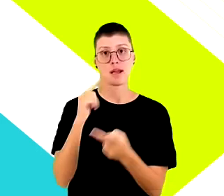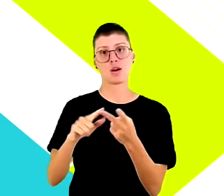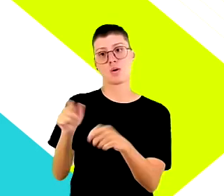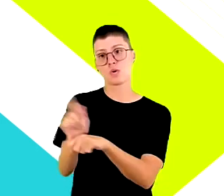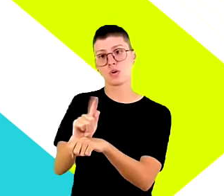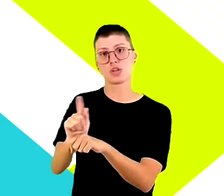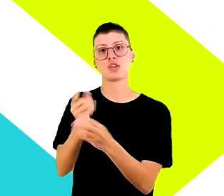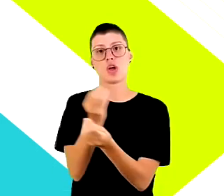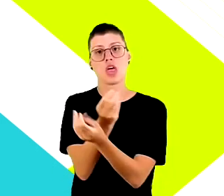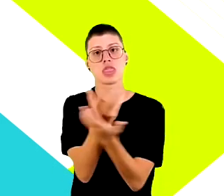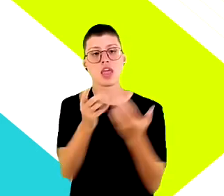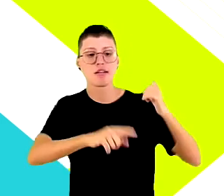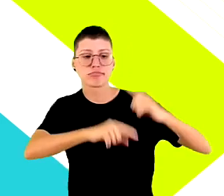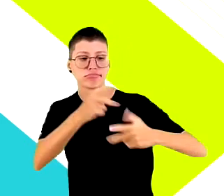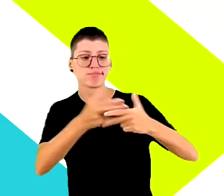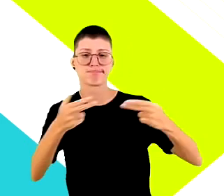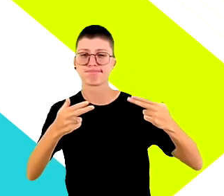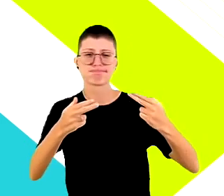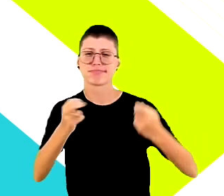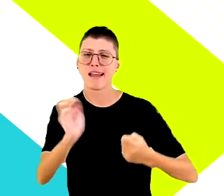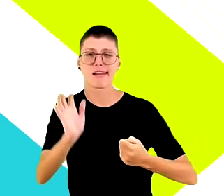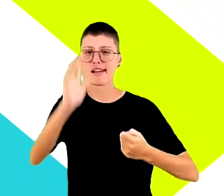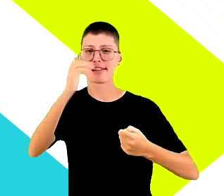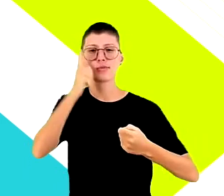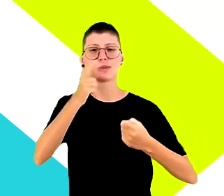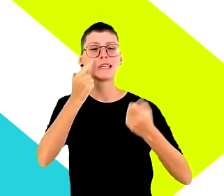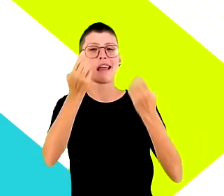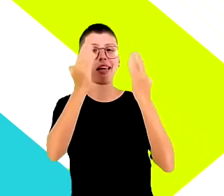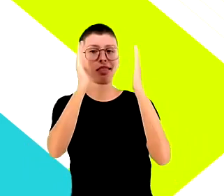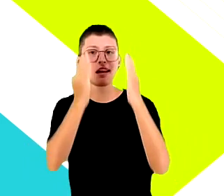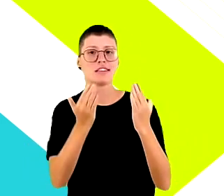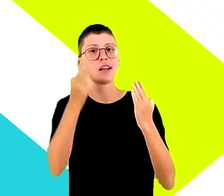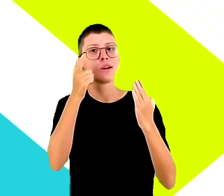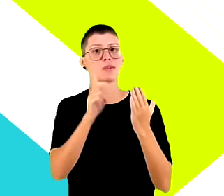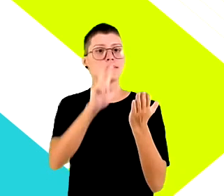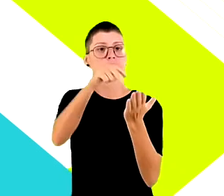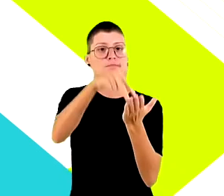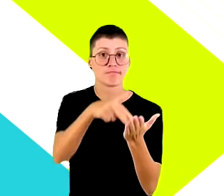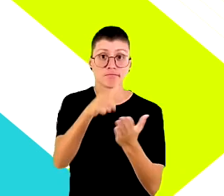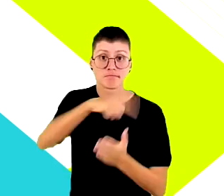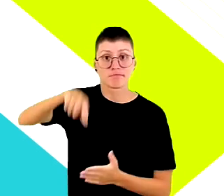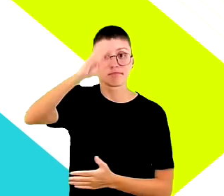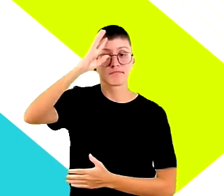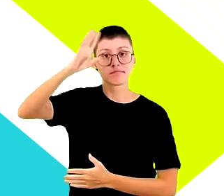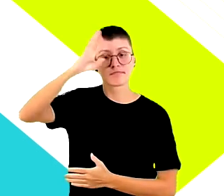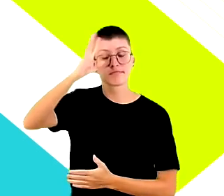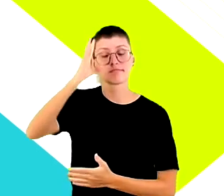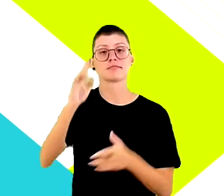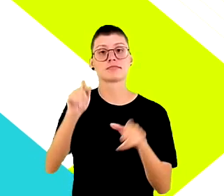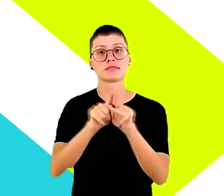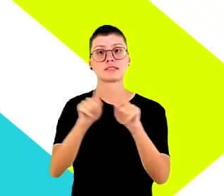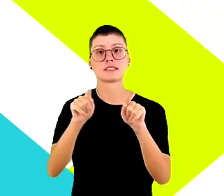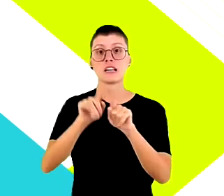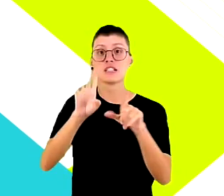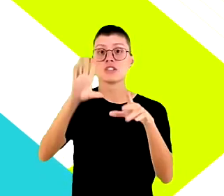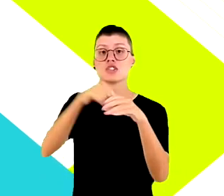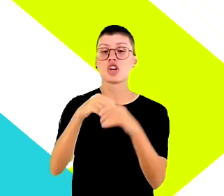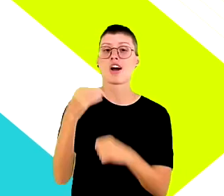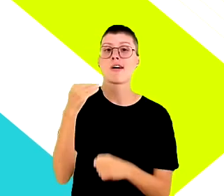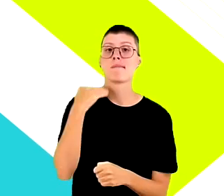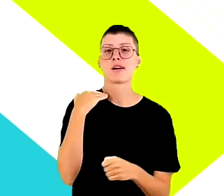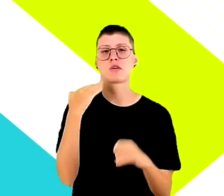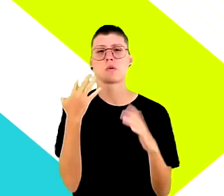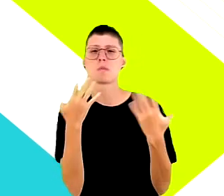produtor, é muito caro para ele analisar e chegar naquele produtor. Para vocês terem uma ideia, hoje, só entre os bancos, né, eles investem mais ou